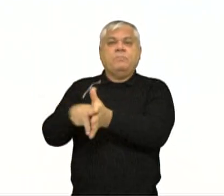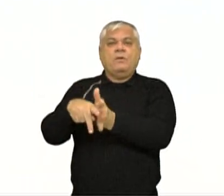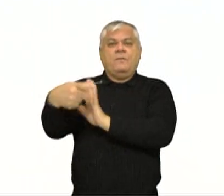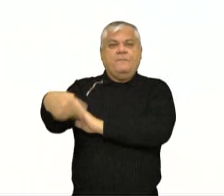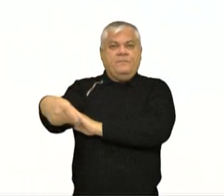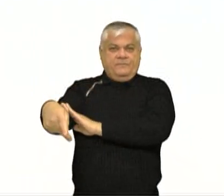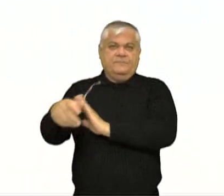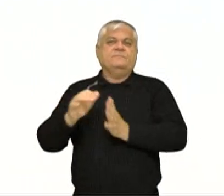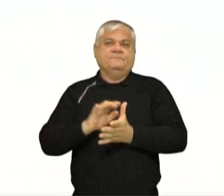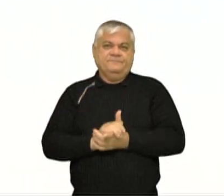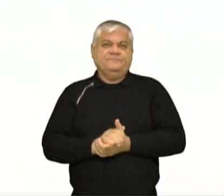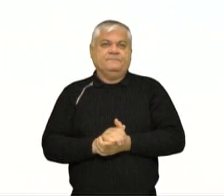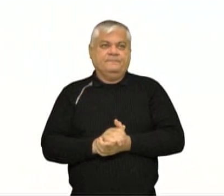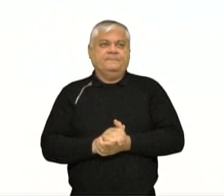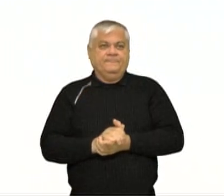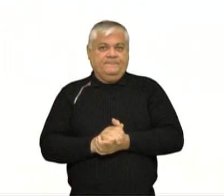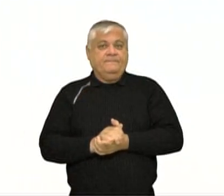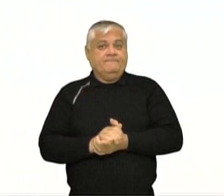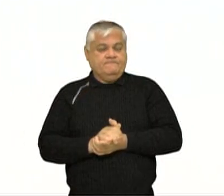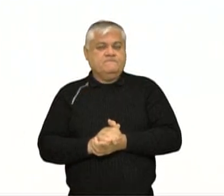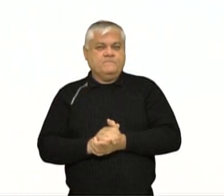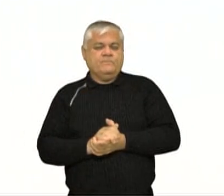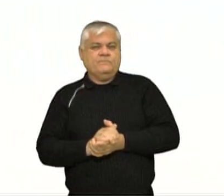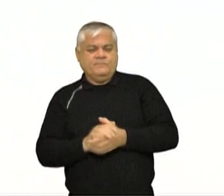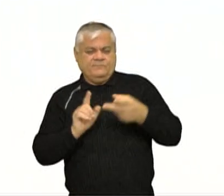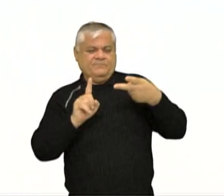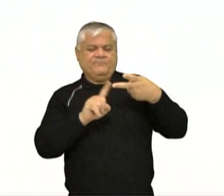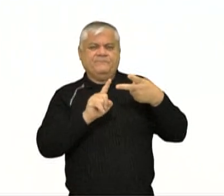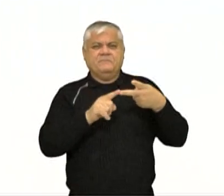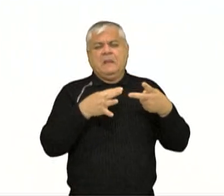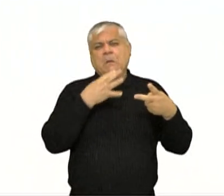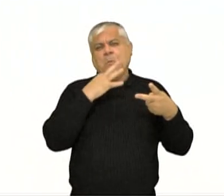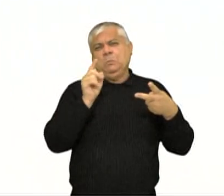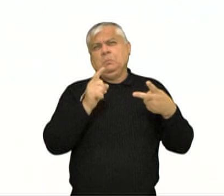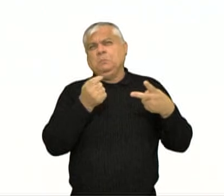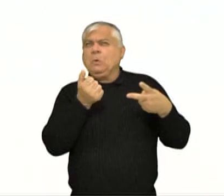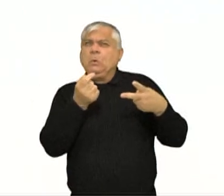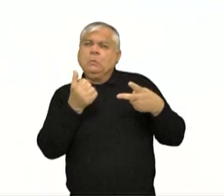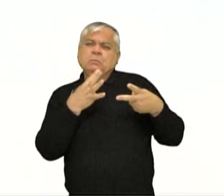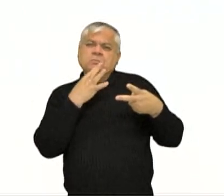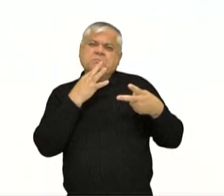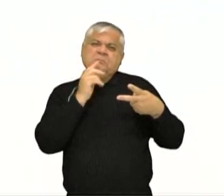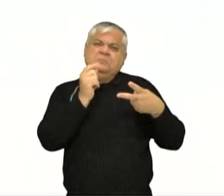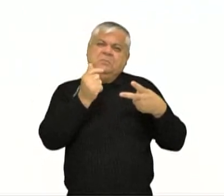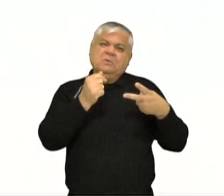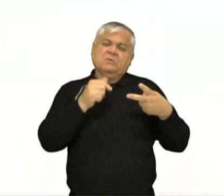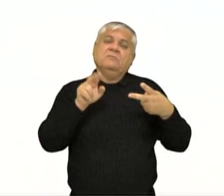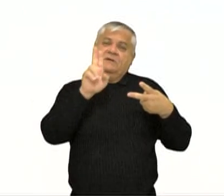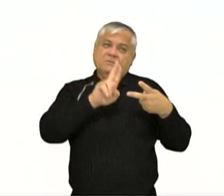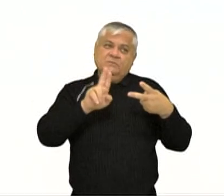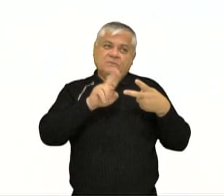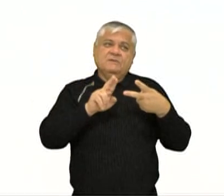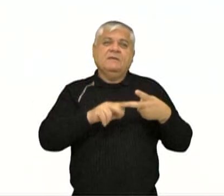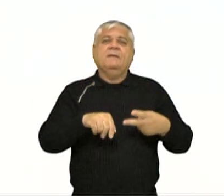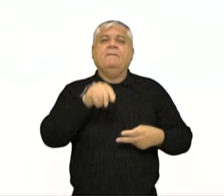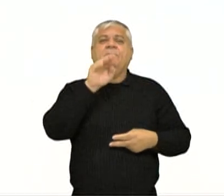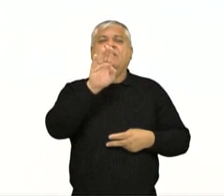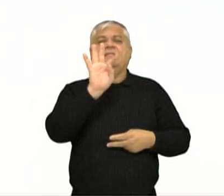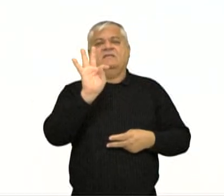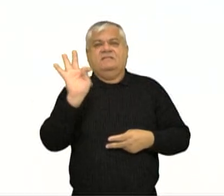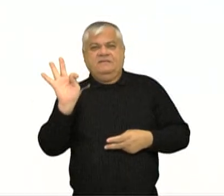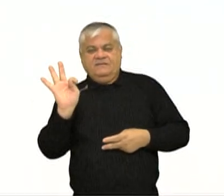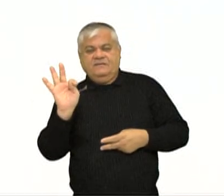mountain bike. Uma sigla não tão conhecida aqui por nós, mas que também existe, é o